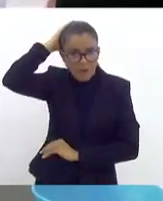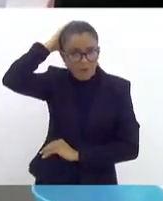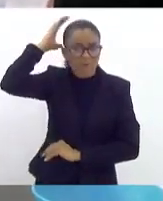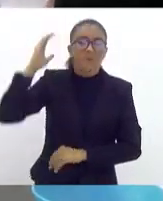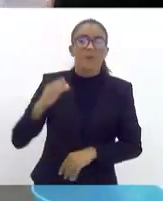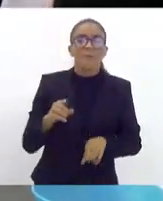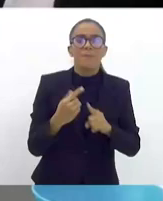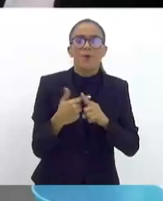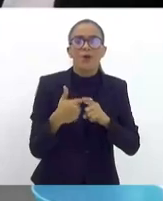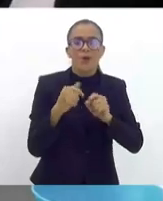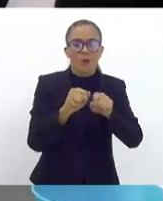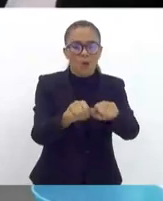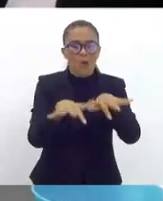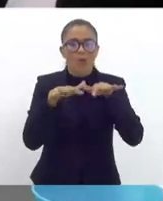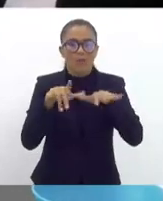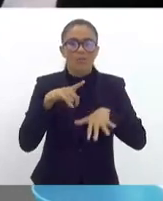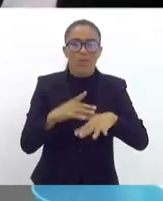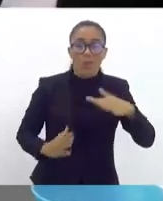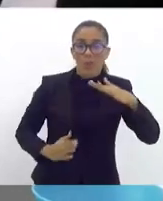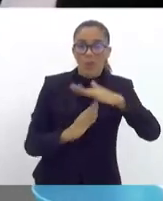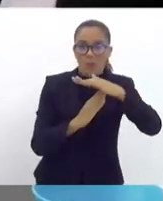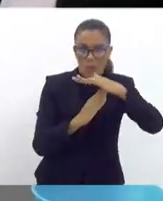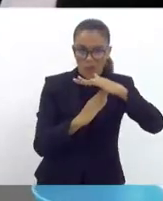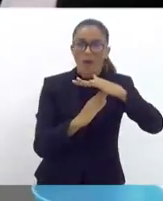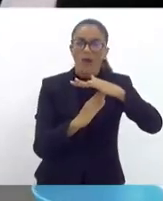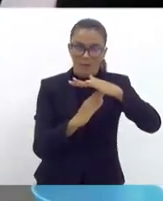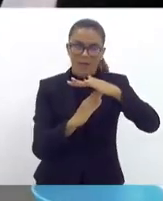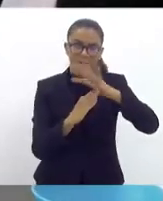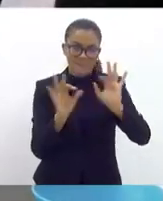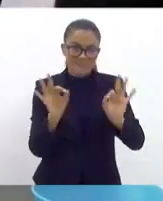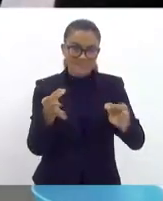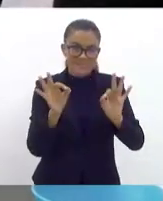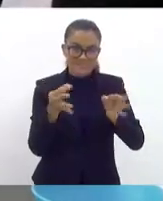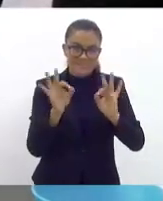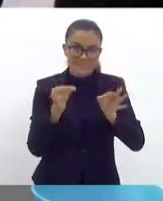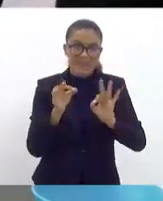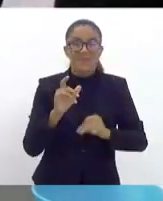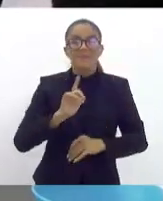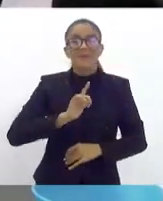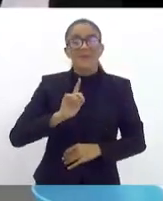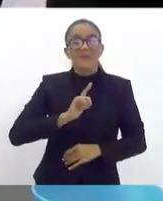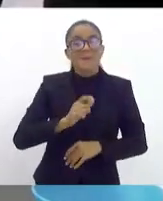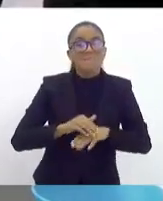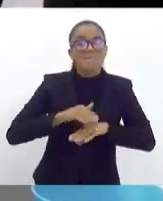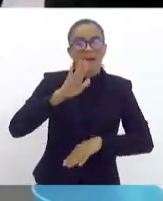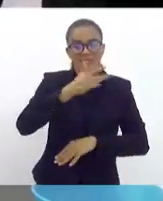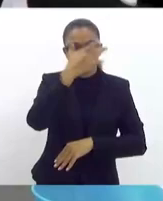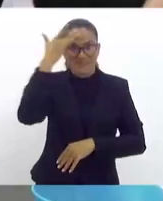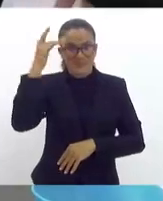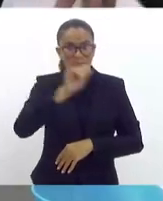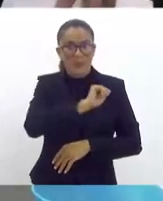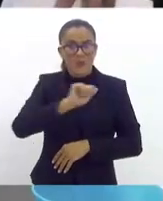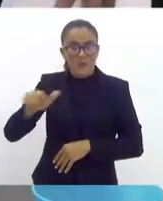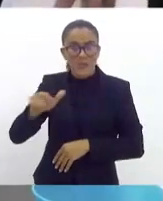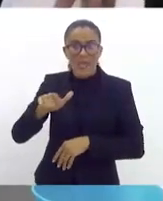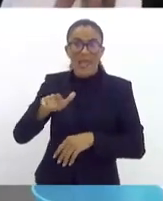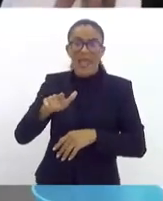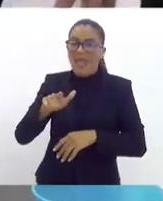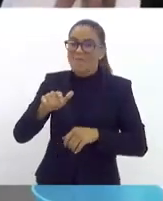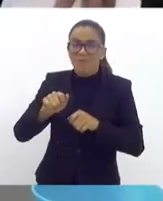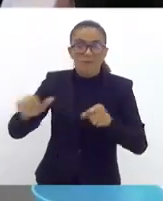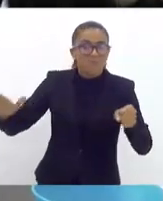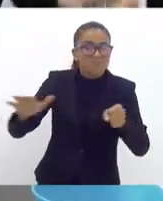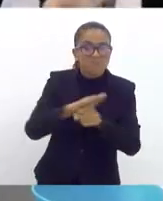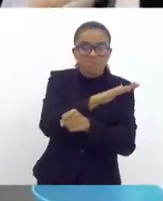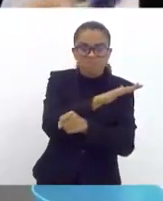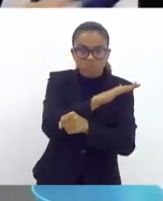o auditório tem uma capacidade determinada e veio mais gente do que a capacidade do auditório podia suportar O